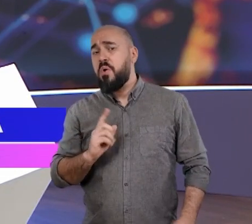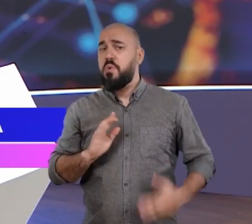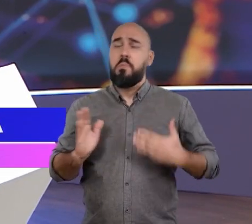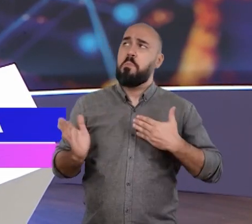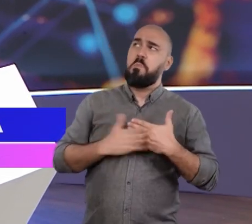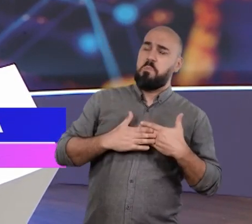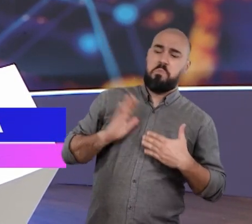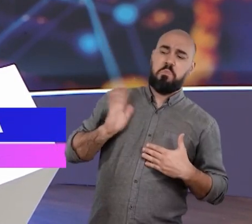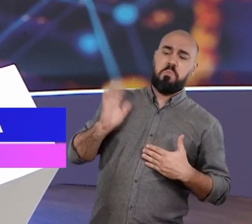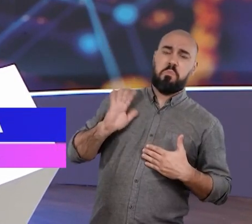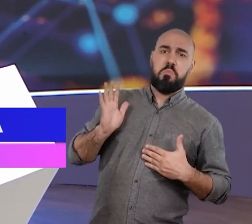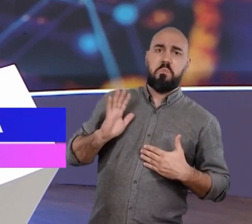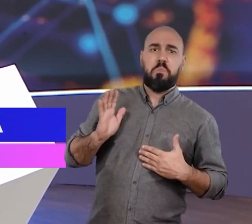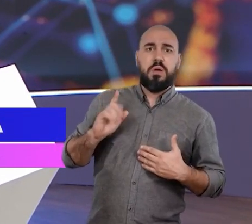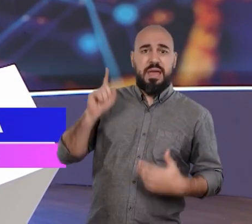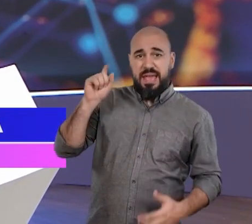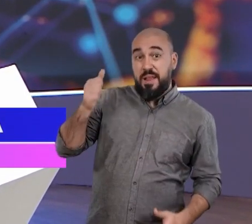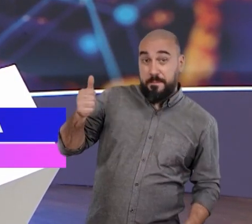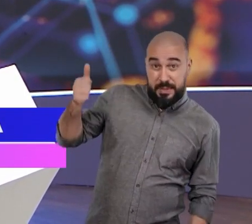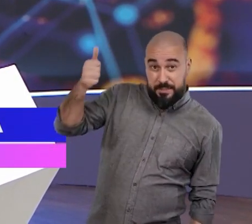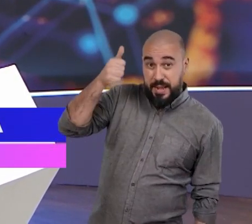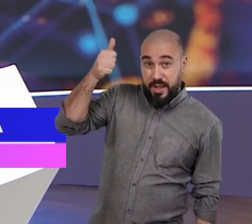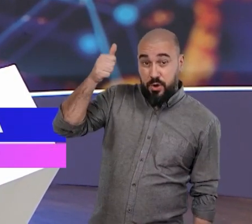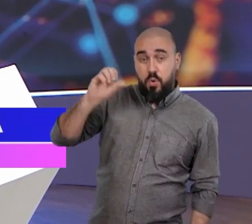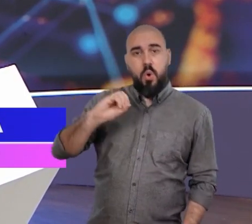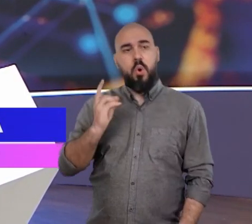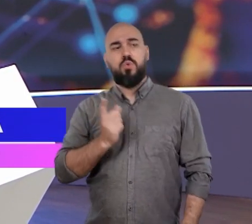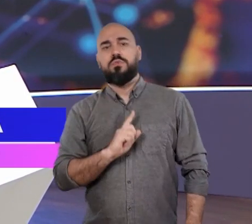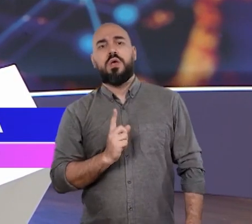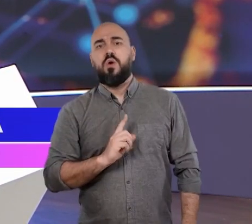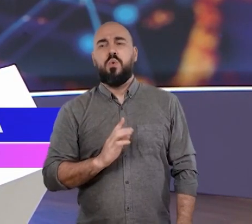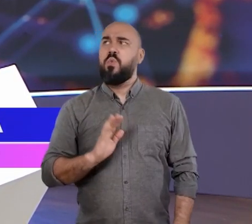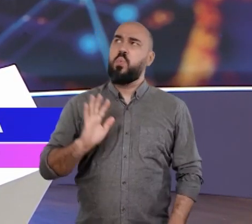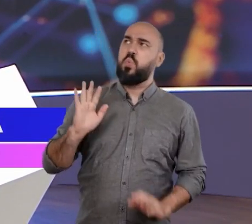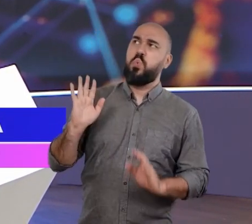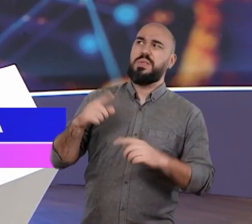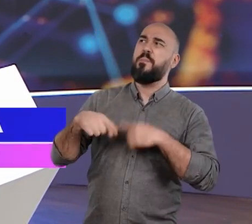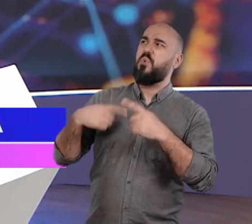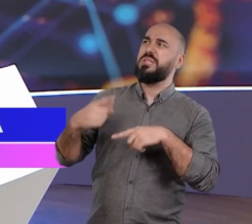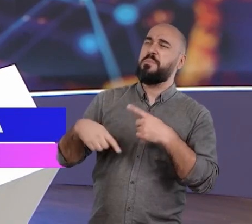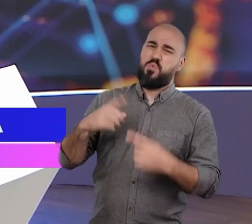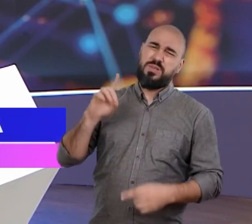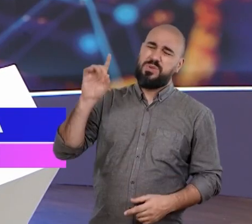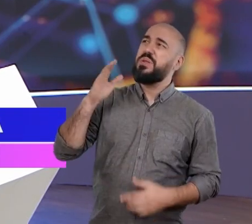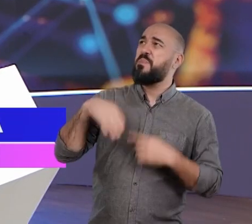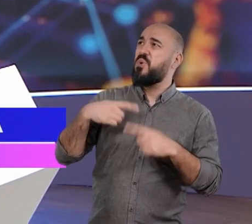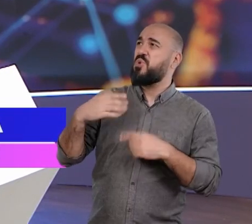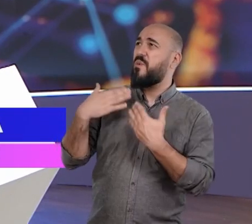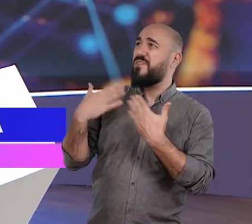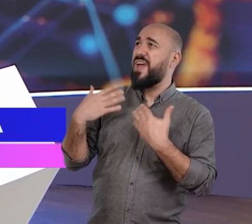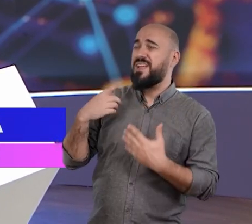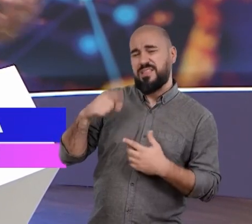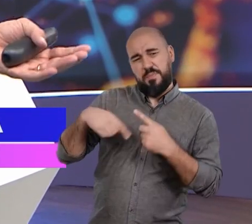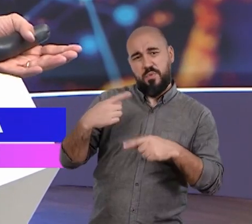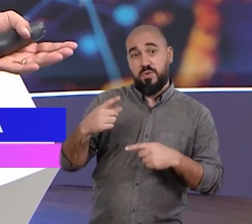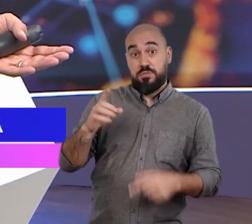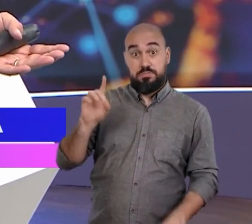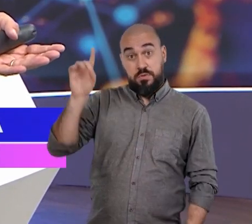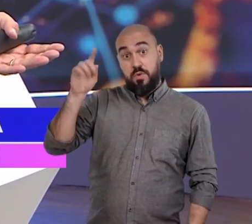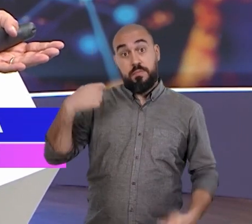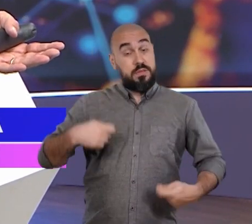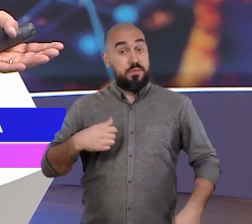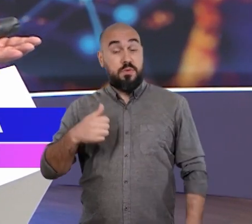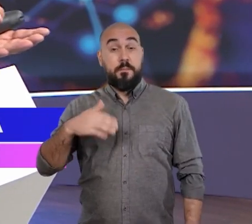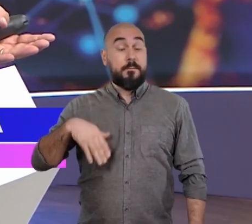você tem colocado Deus como prioridade no seu coração? Deus é aquilo que é mais importante na sua vida, porque é isso que Ele